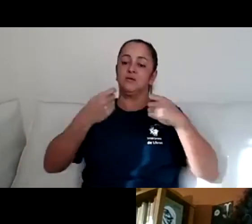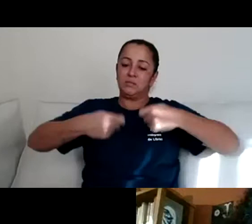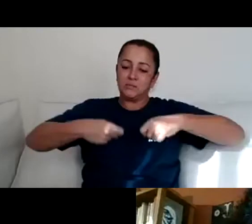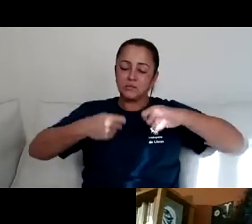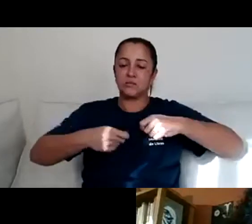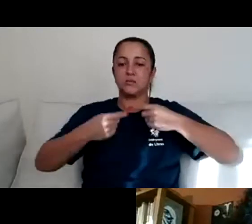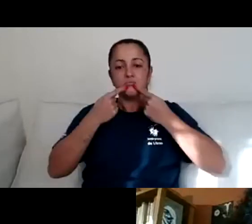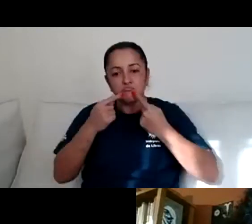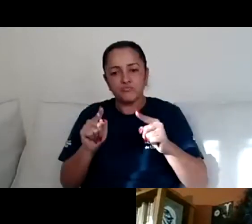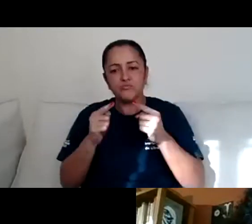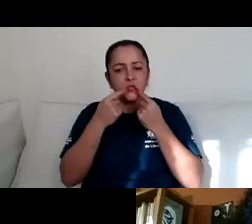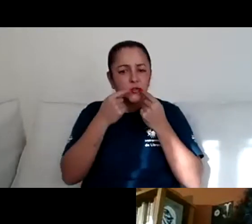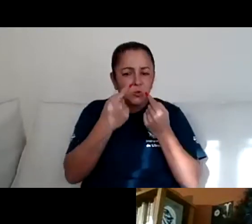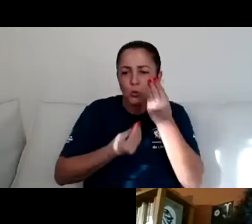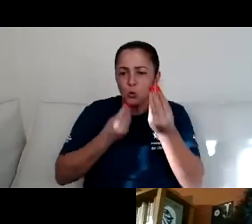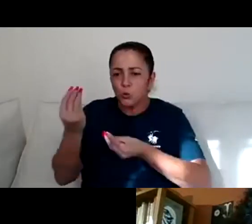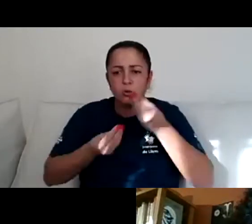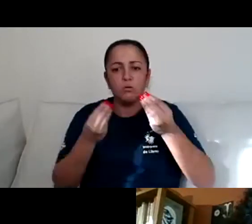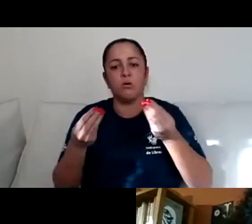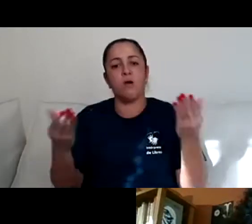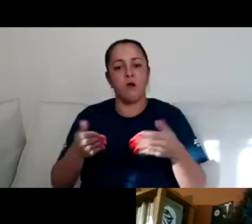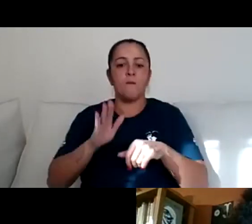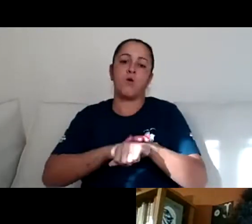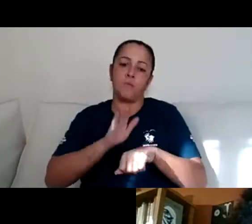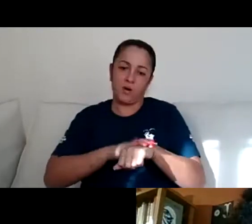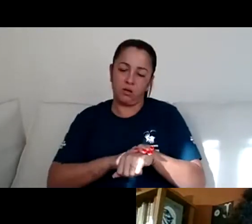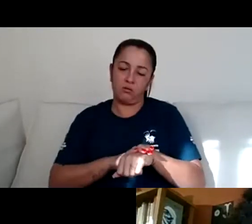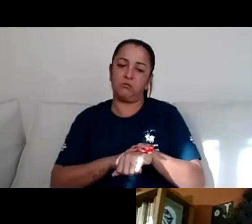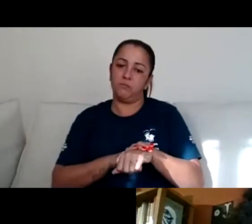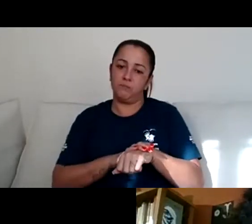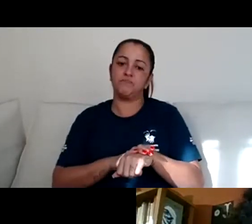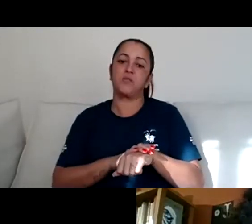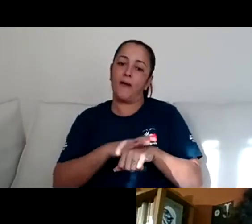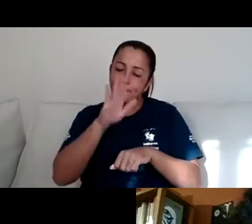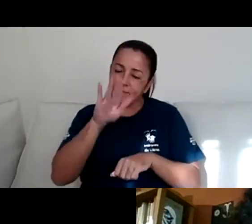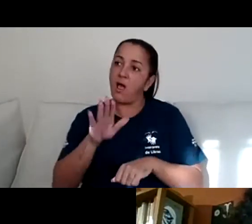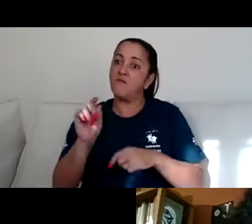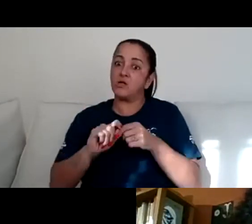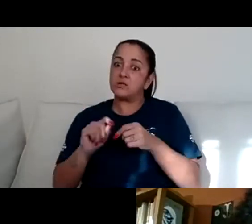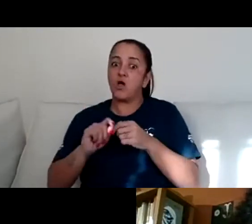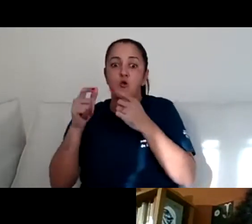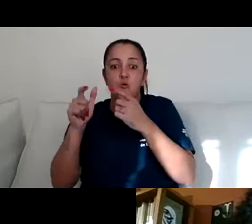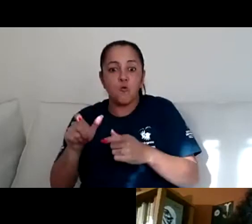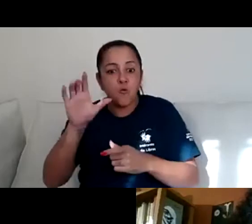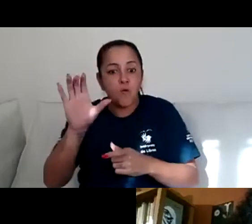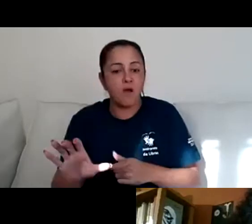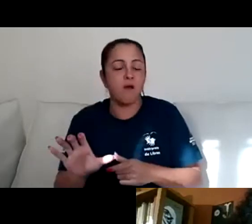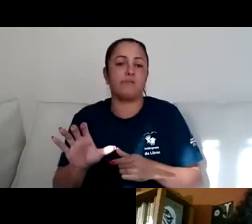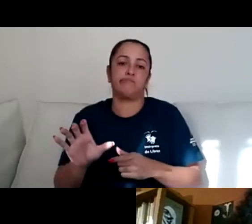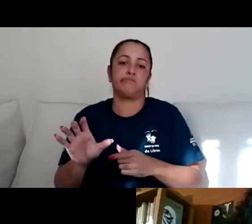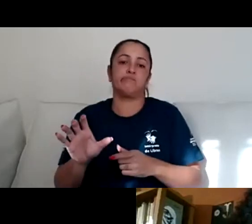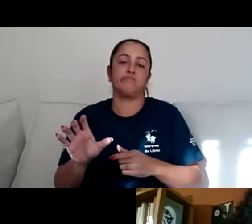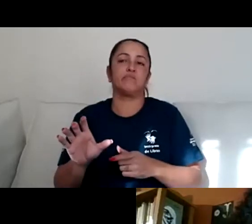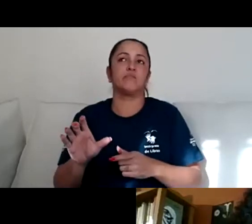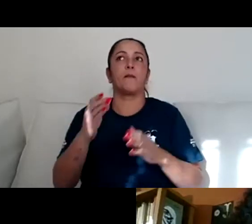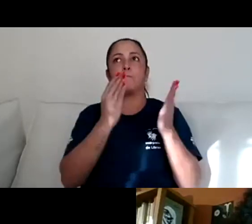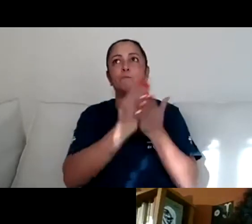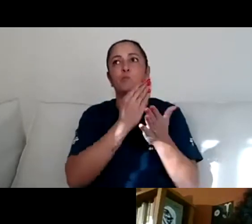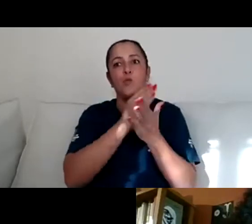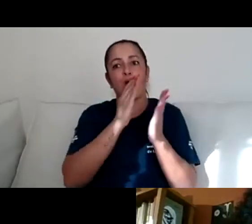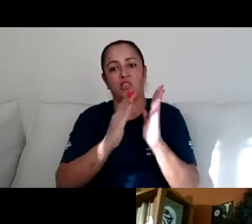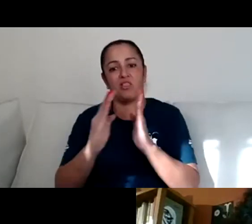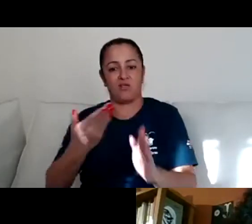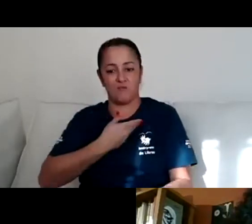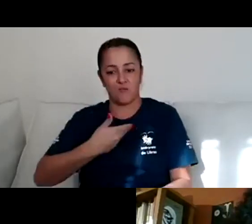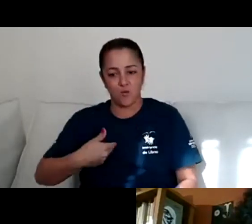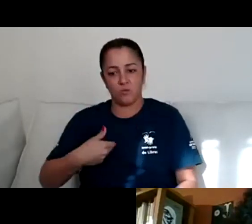neste momento para realmente ser um lugar que a gente acredita que a biblioteca pública deve ser. Então, cada